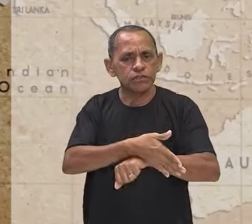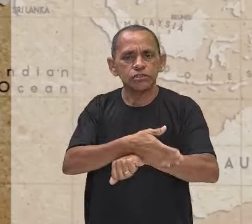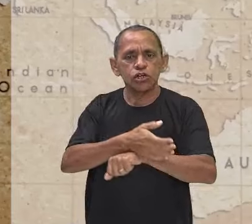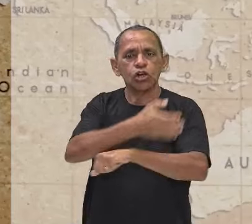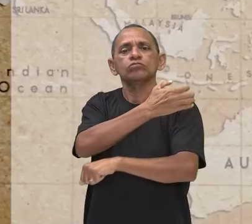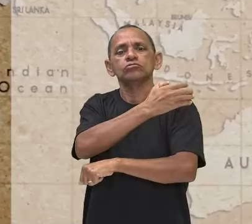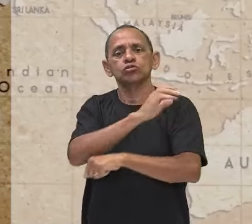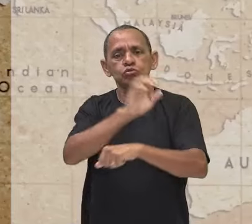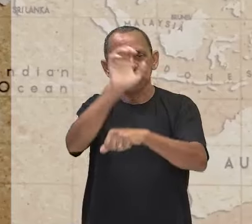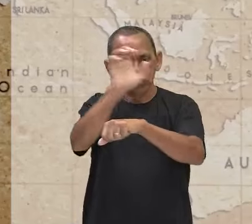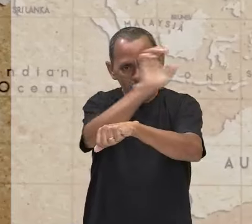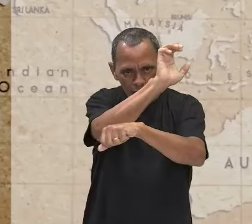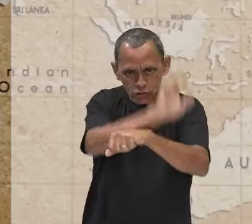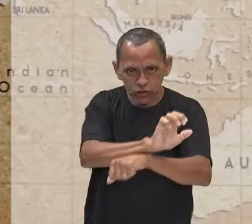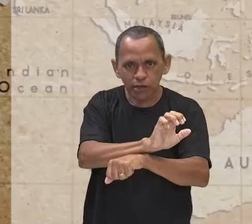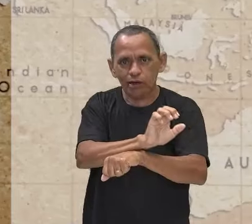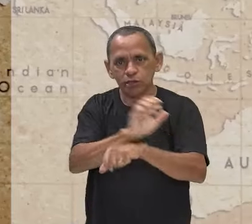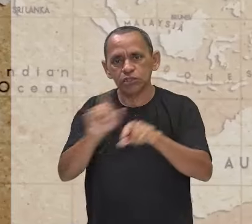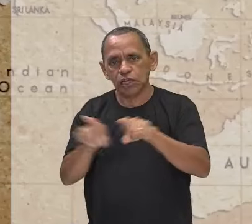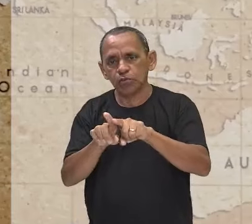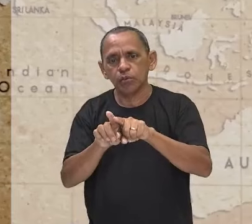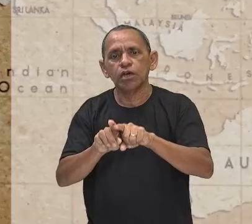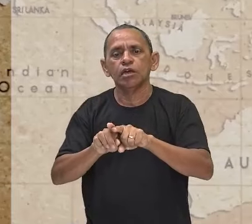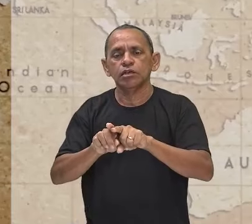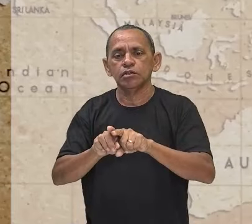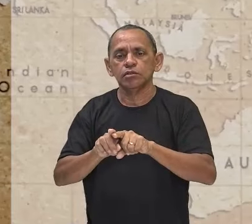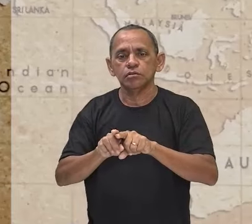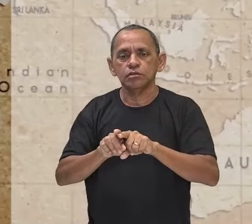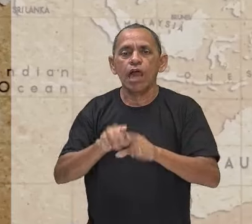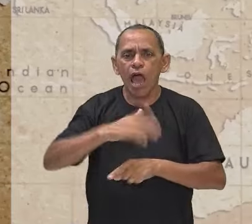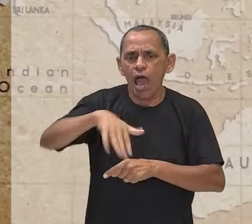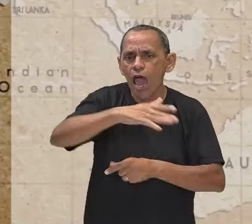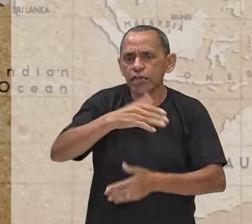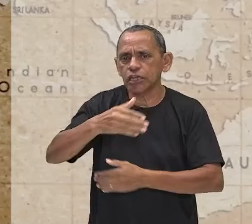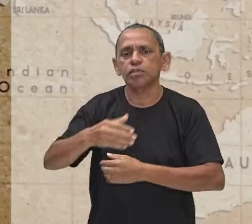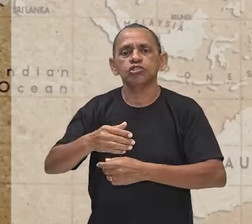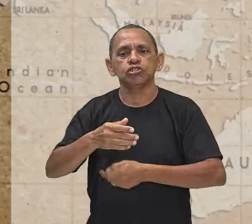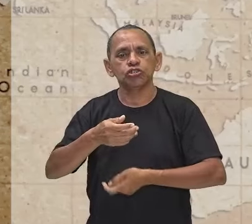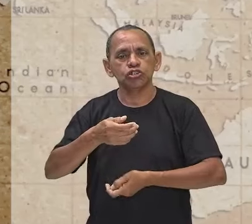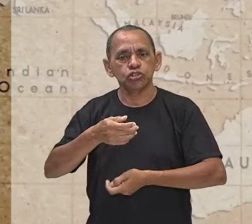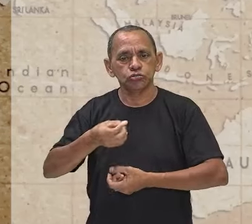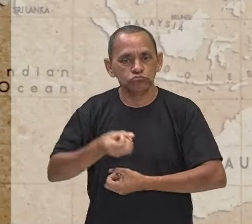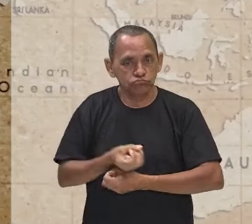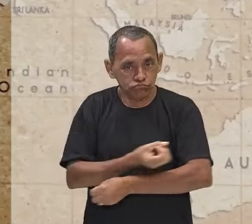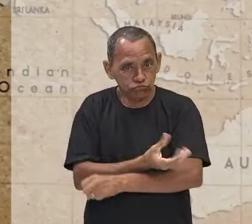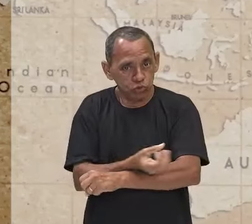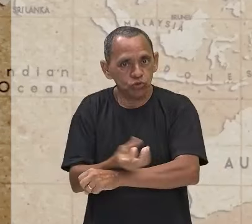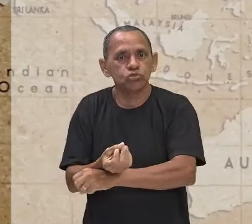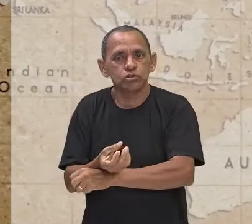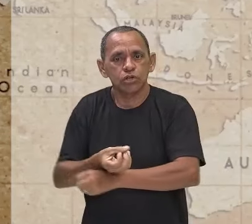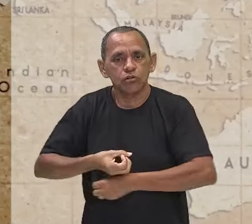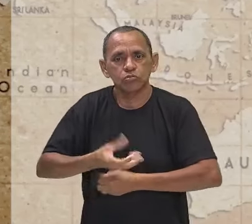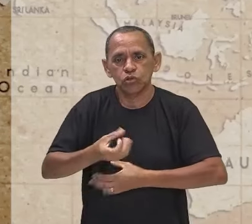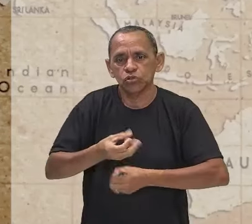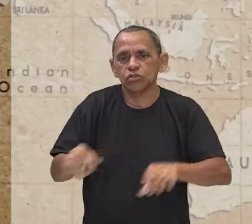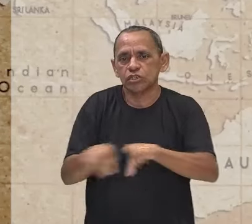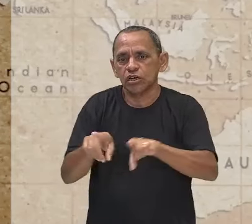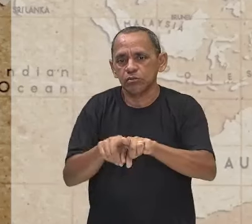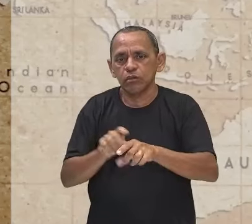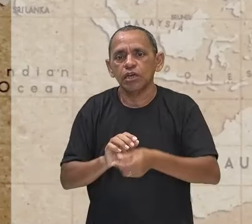Até porque esses meios de produção são privados e visa-se principalmente o lucro dentro do